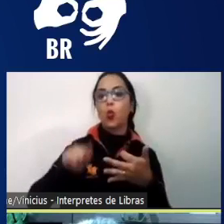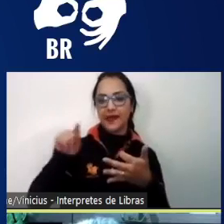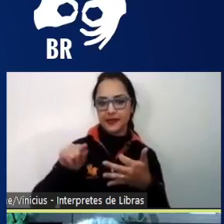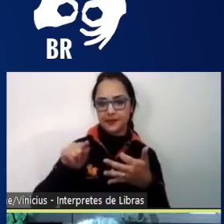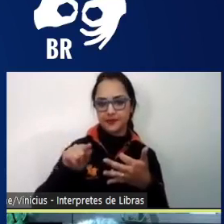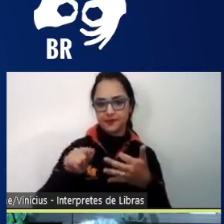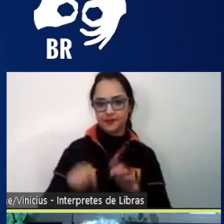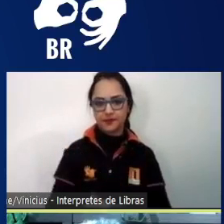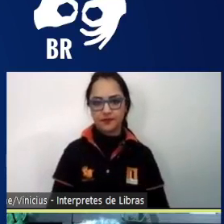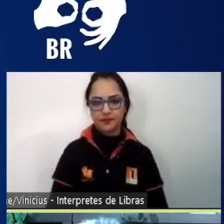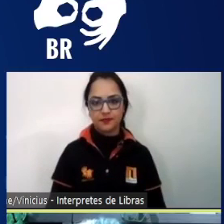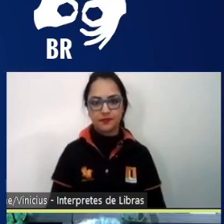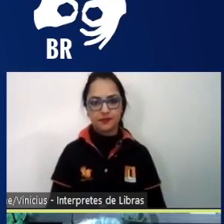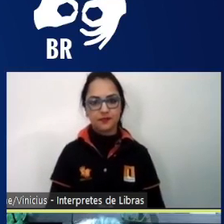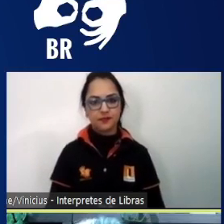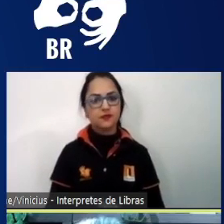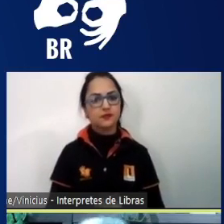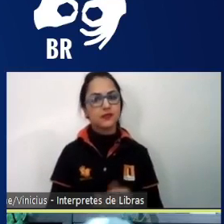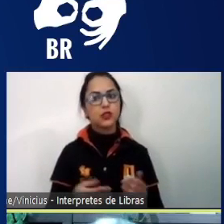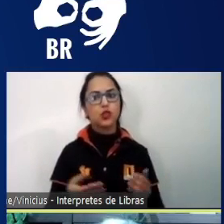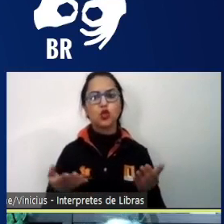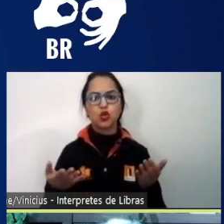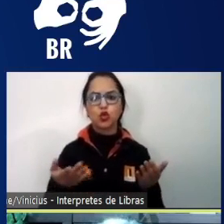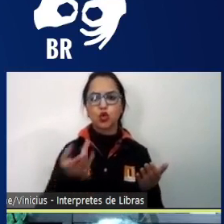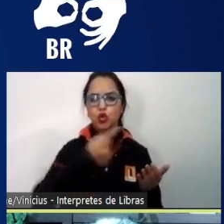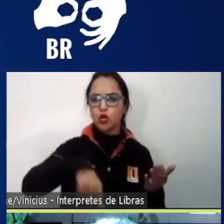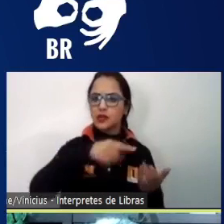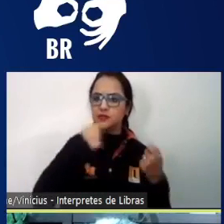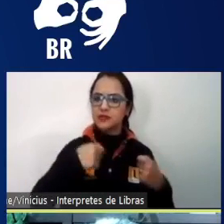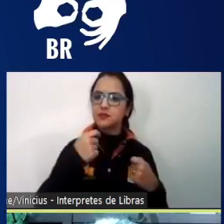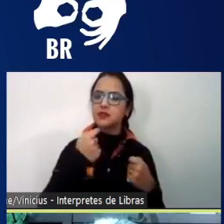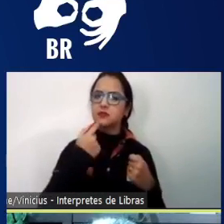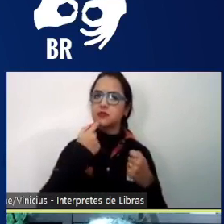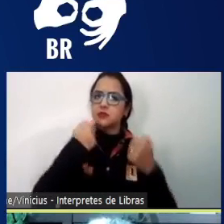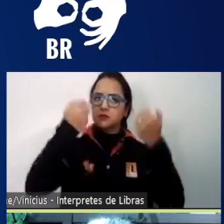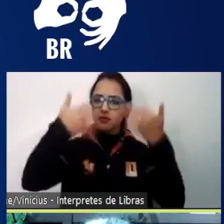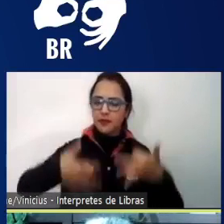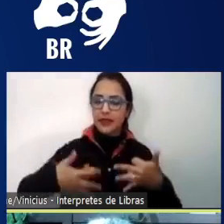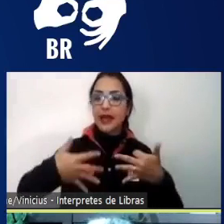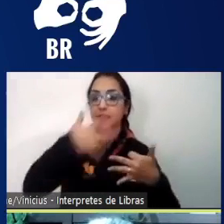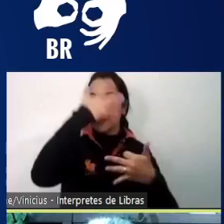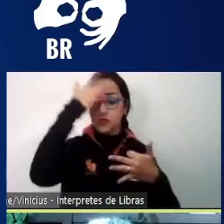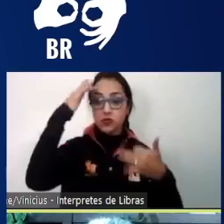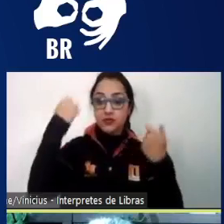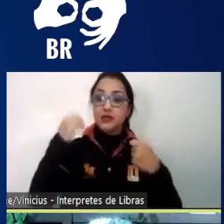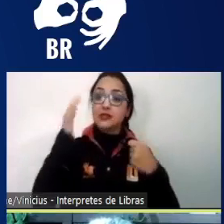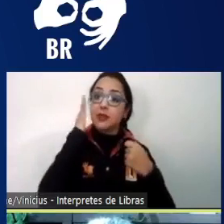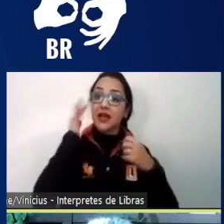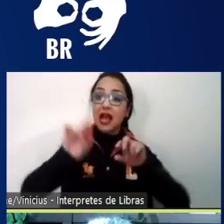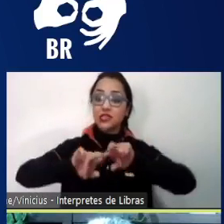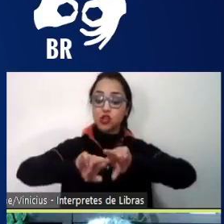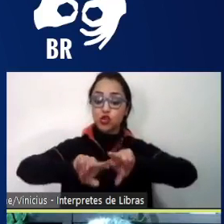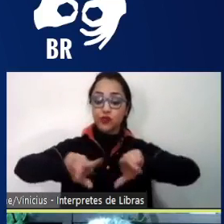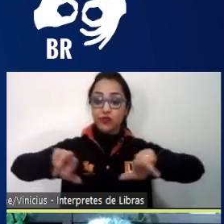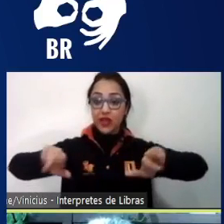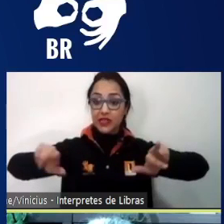falar da naturalização da diversidade, que tem a ver com a sustentabilidade.